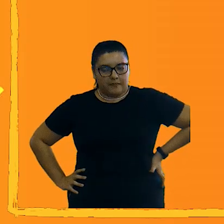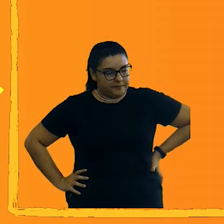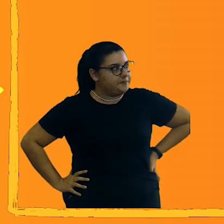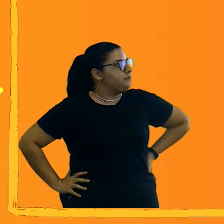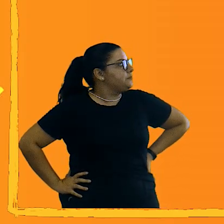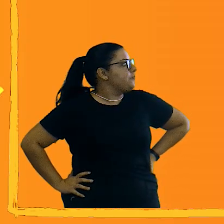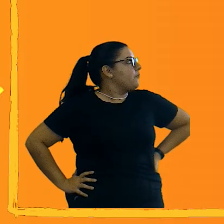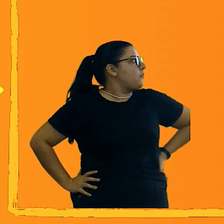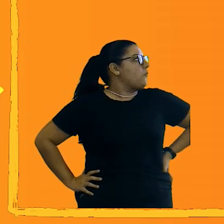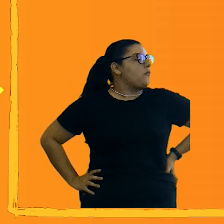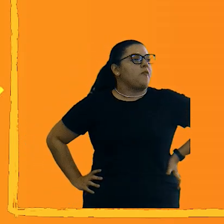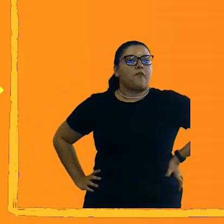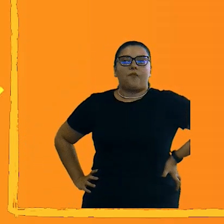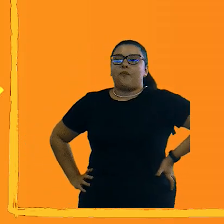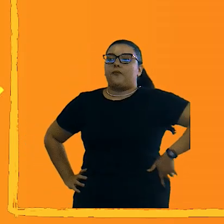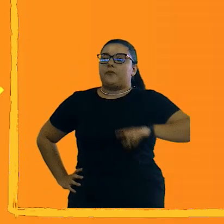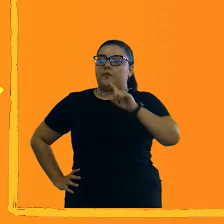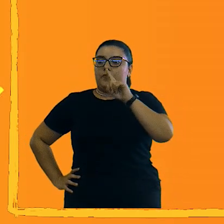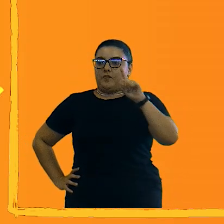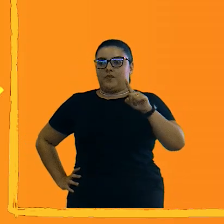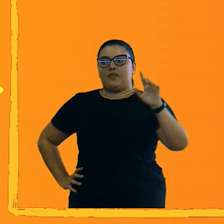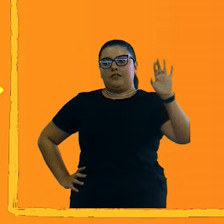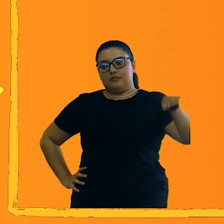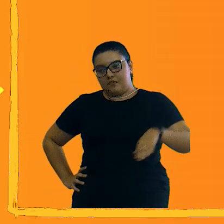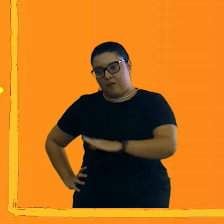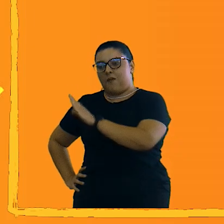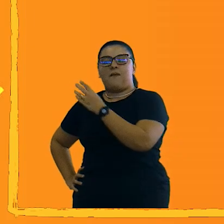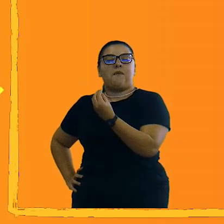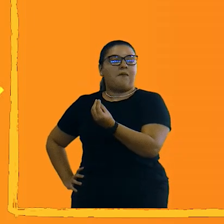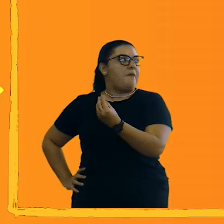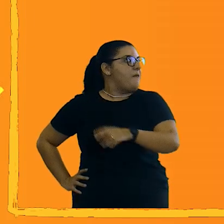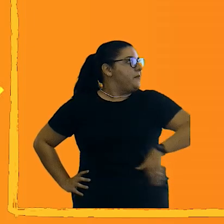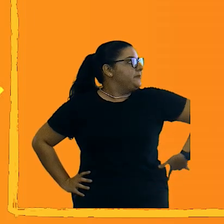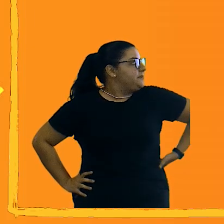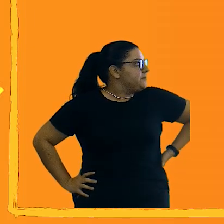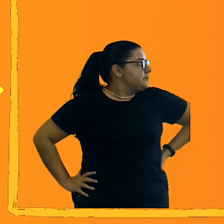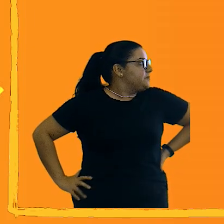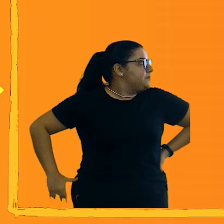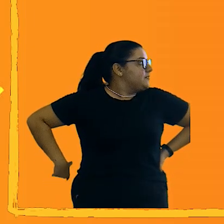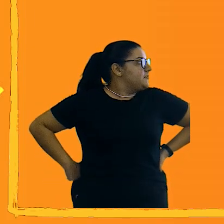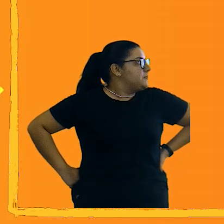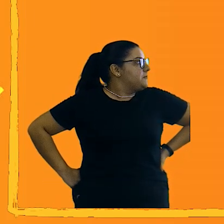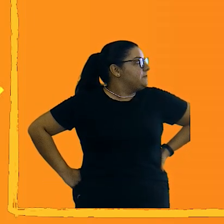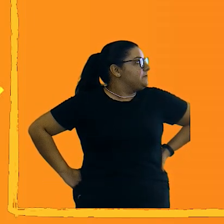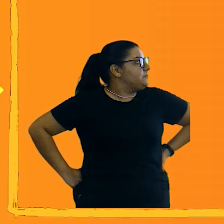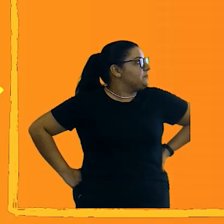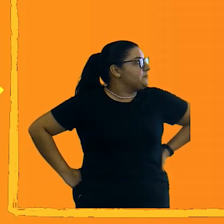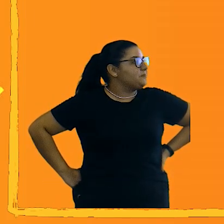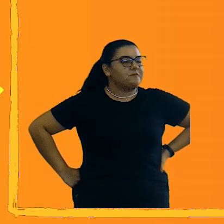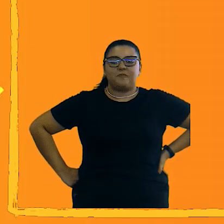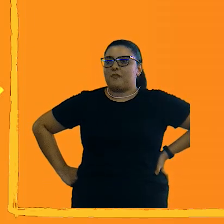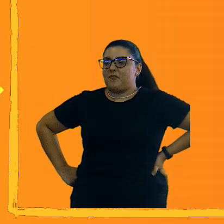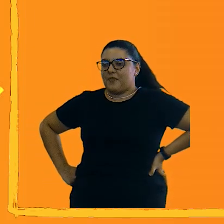12k xz so 10 = k o 10 passa pro outro lado